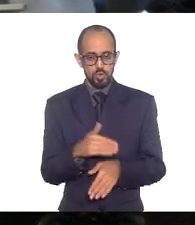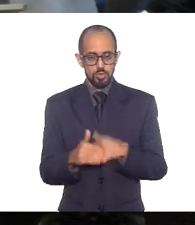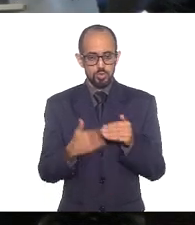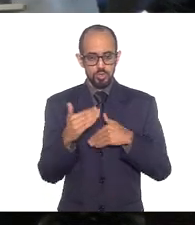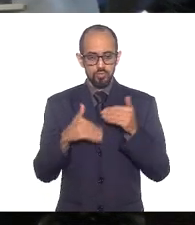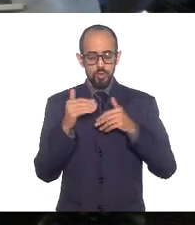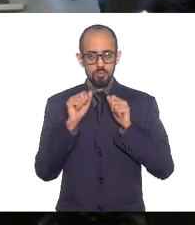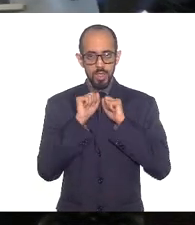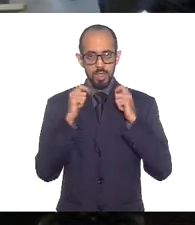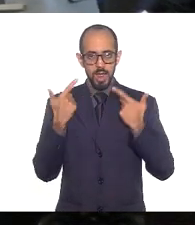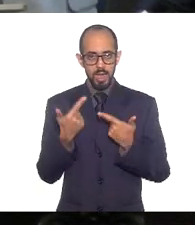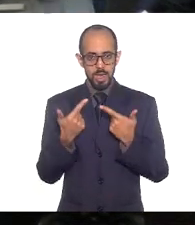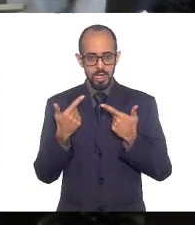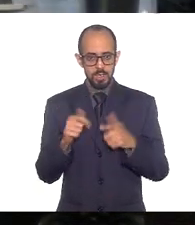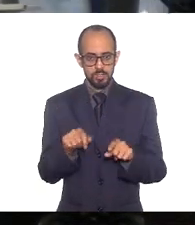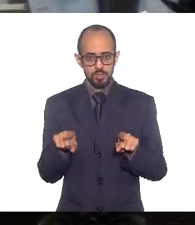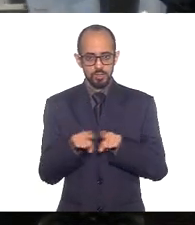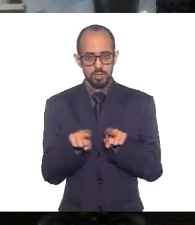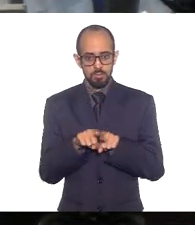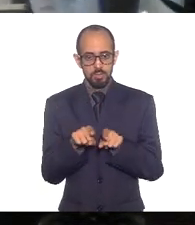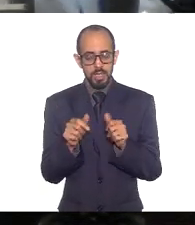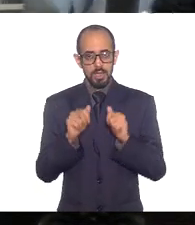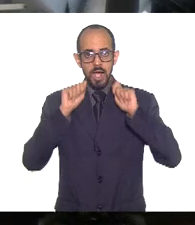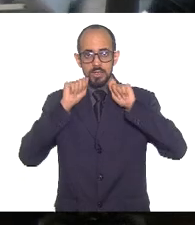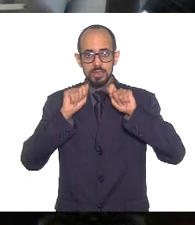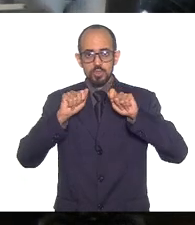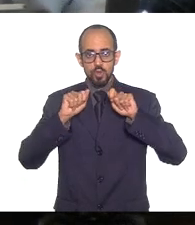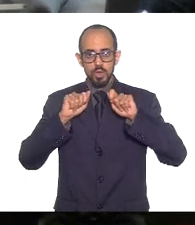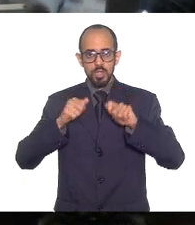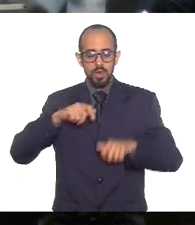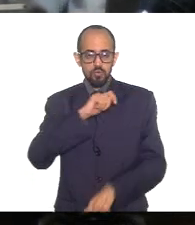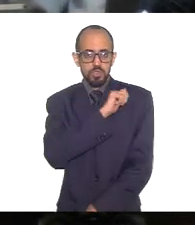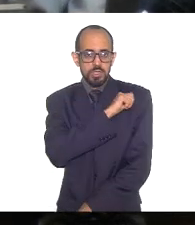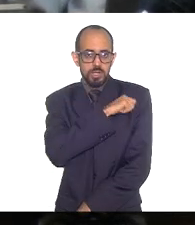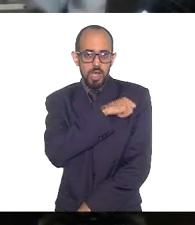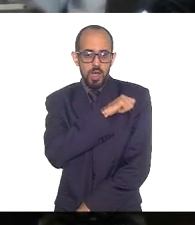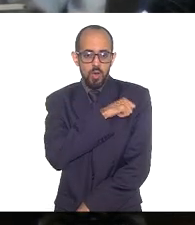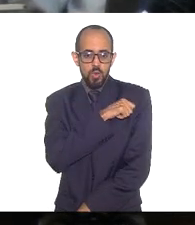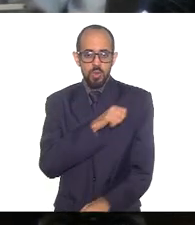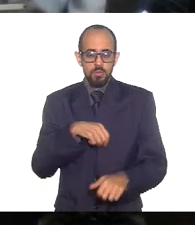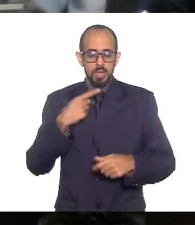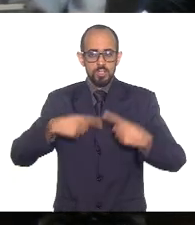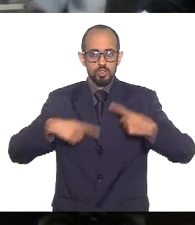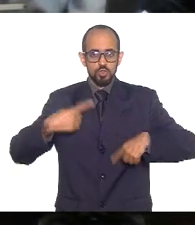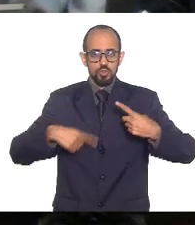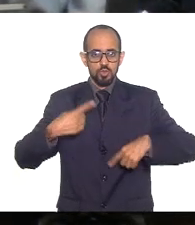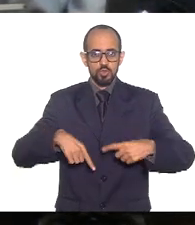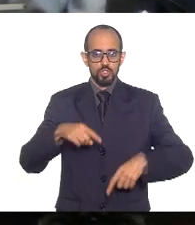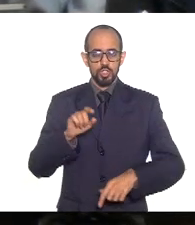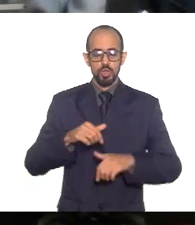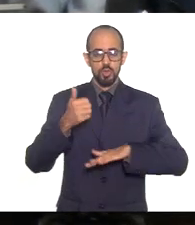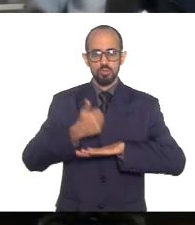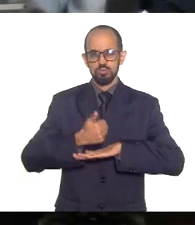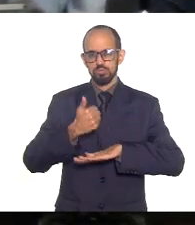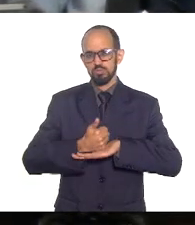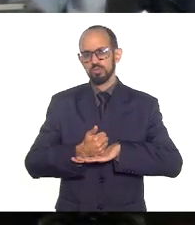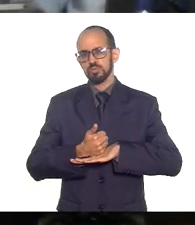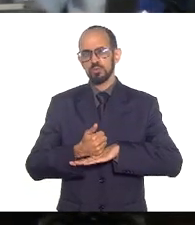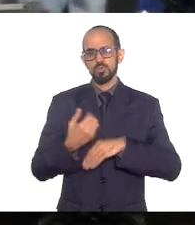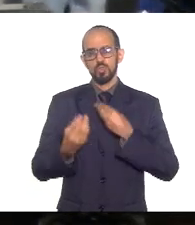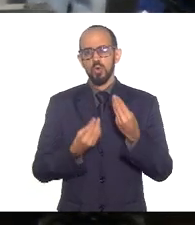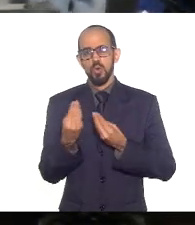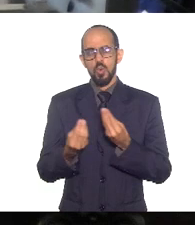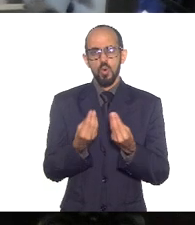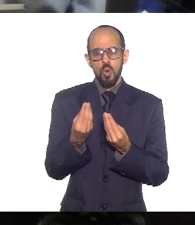da alerj e da assessoria fiscal vamos promover audiências públicas para discutir com especialistas onde e como